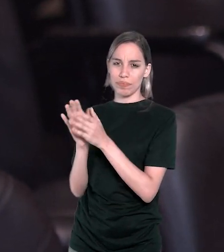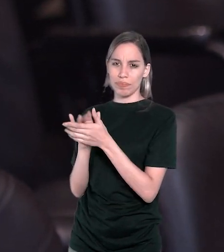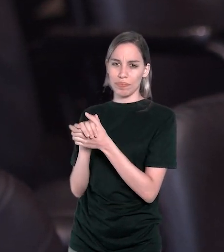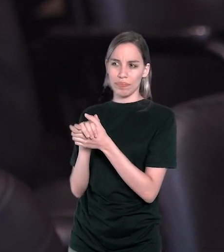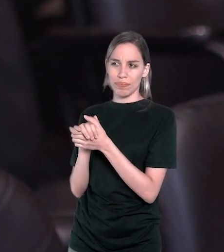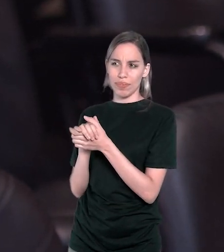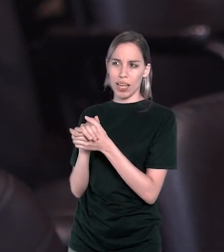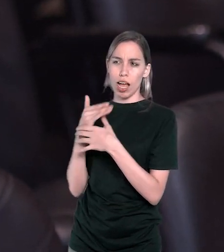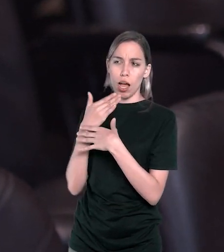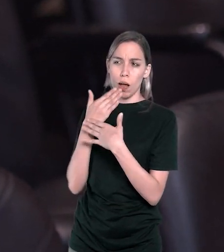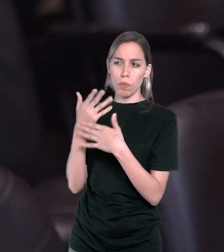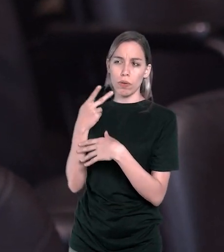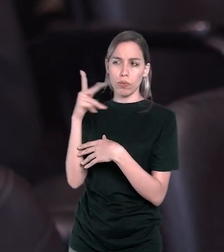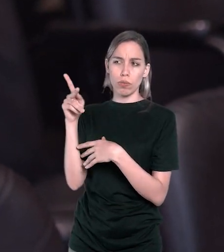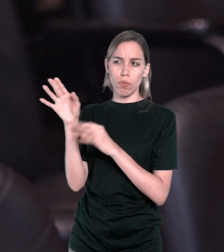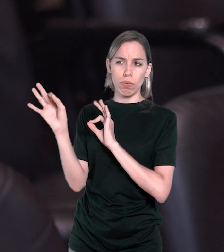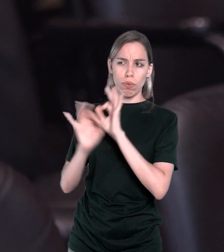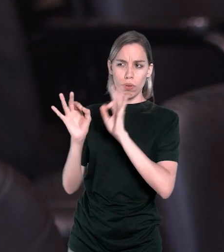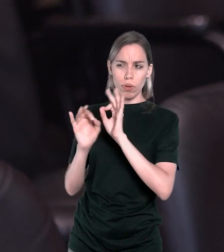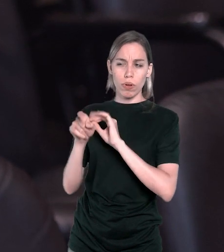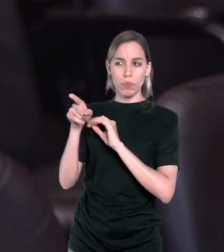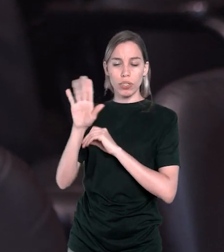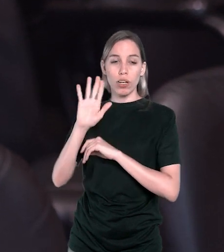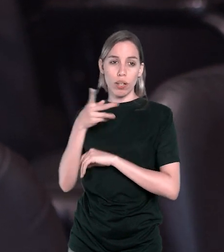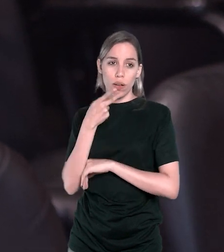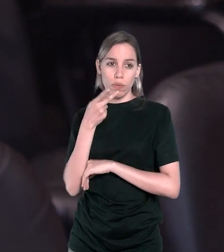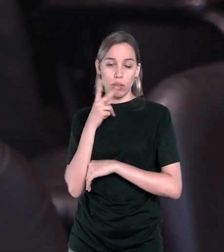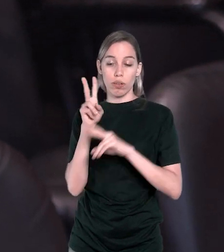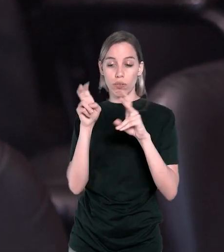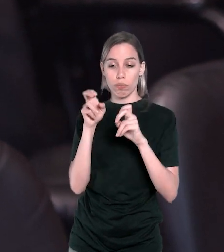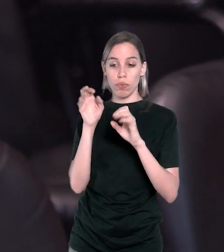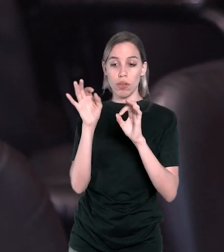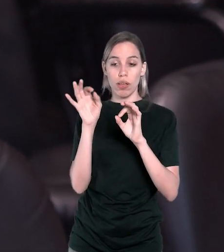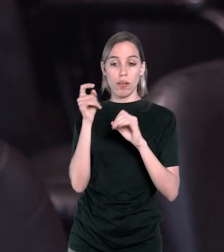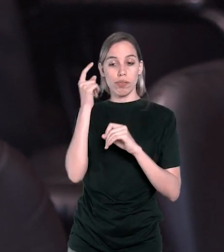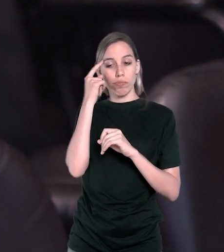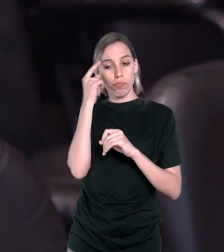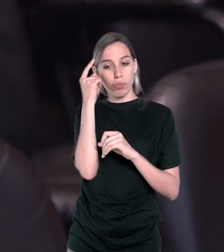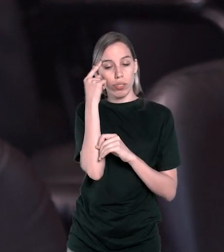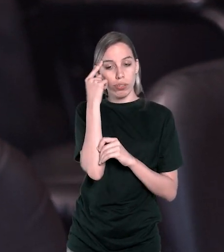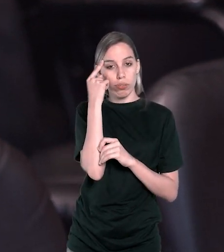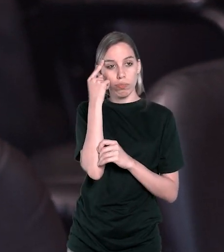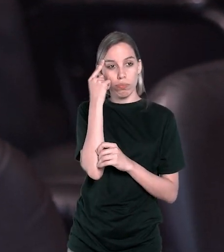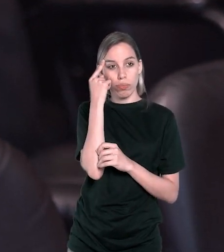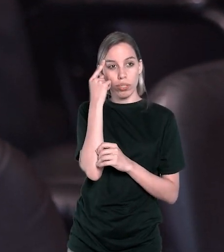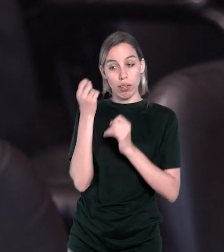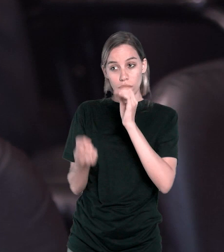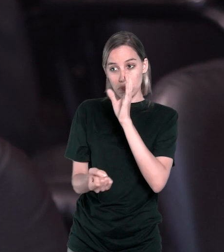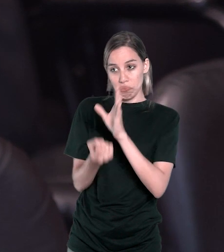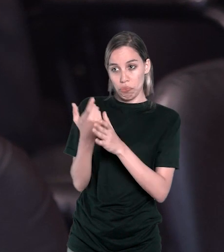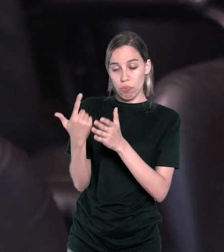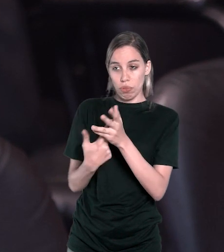qual é o seu próximo projeto? Você já falou do interesse nas manicures,